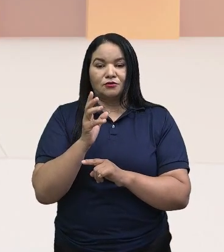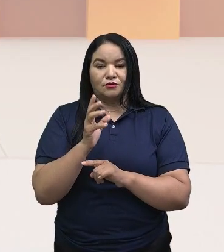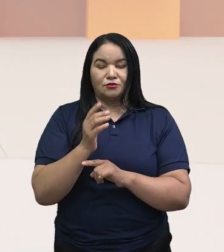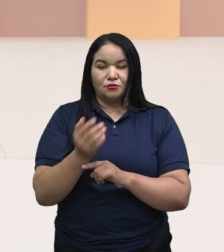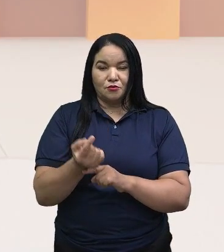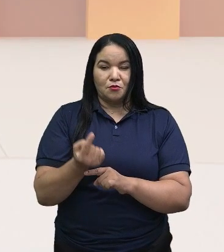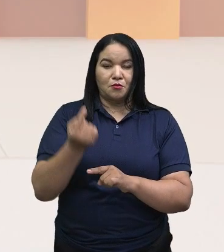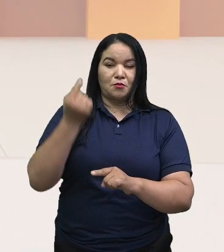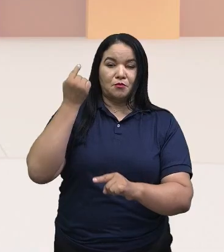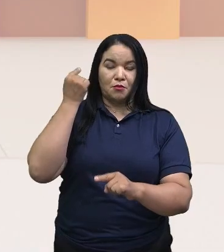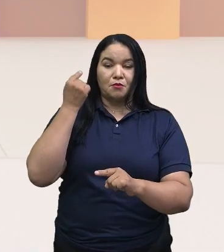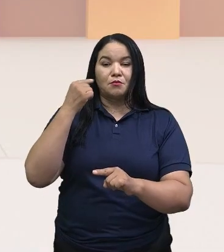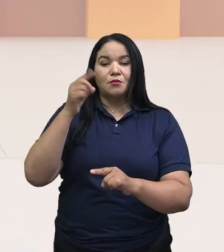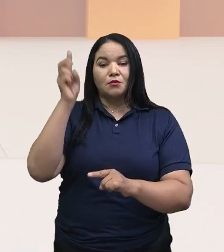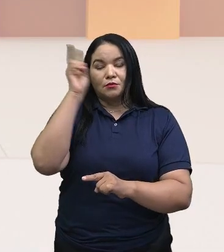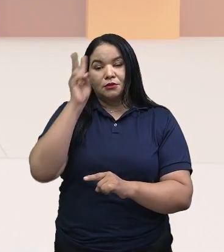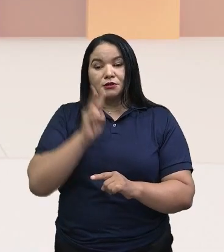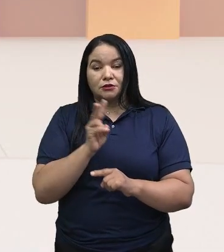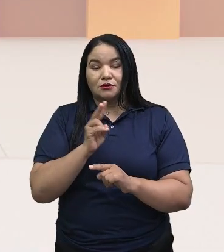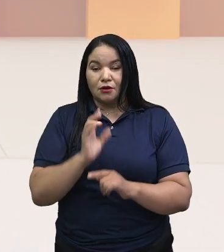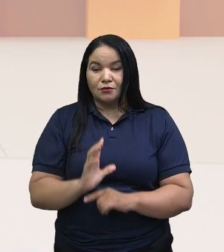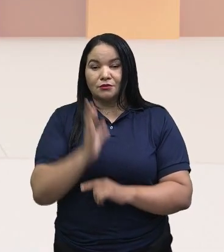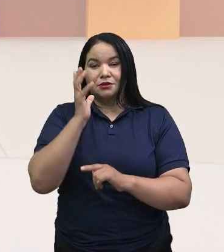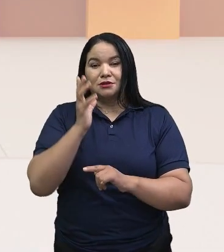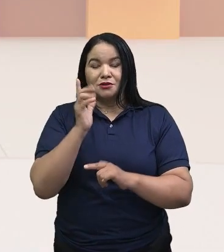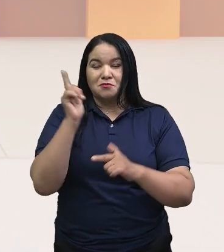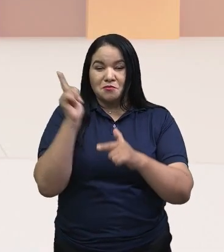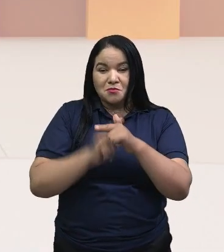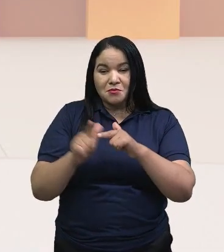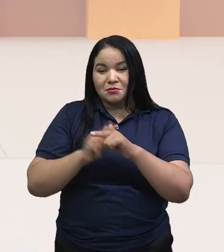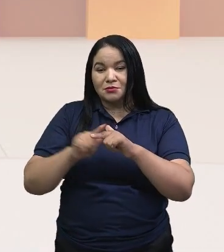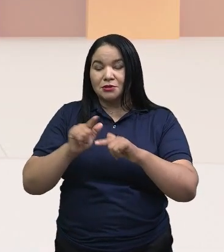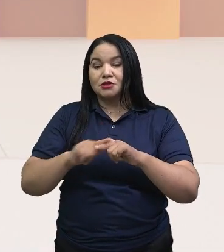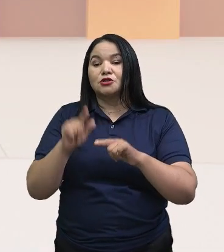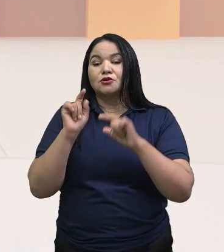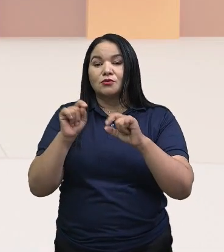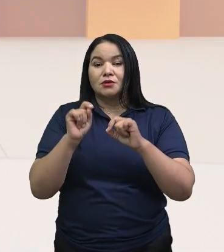cometeram atrocidades. Para com quem?